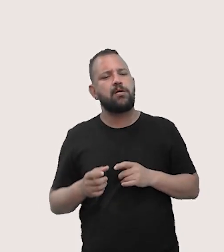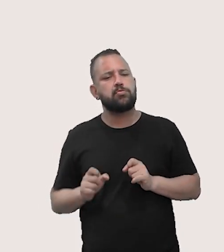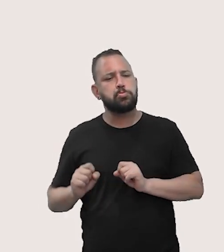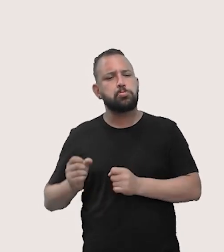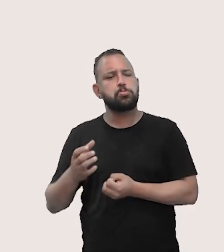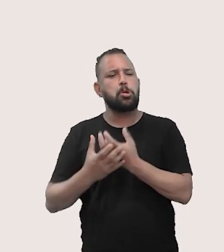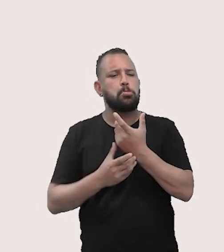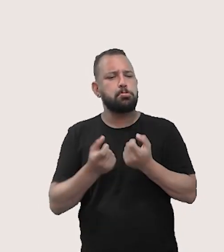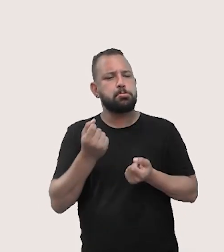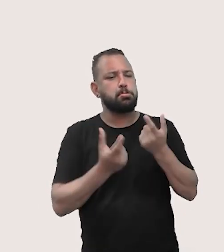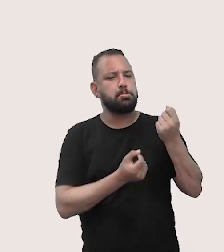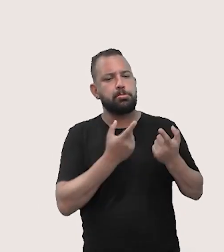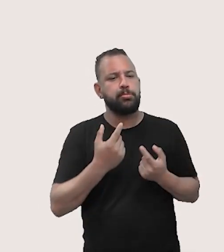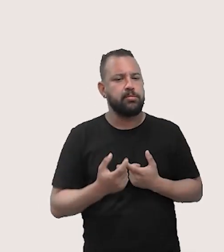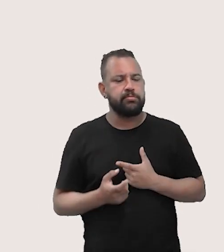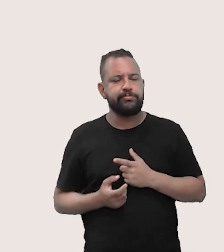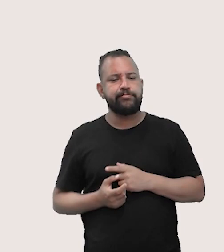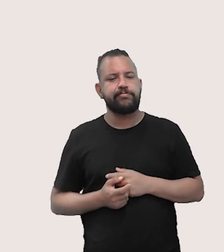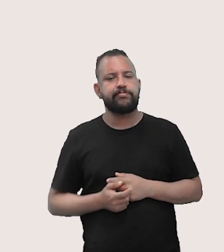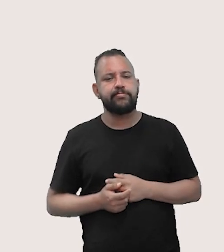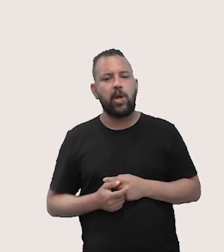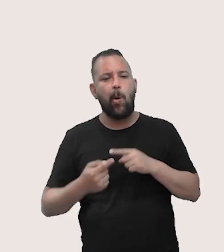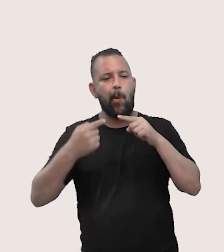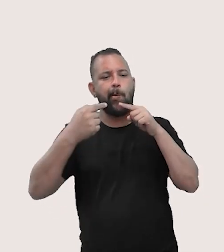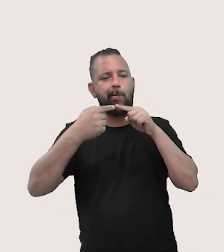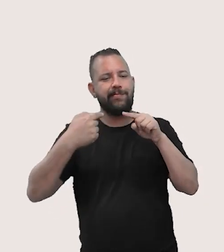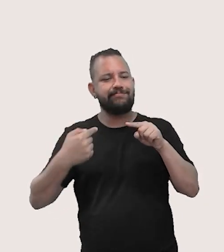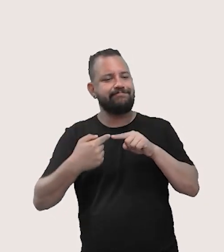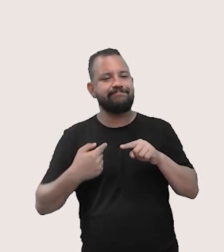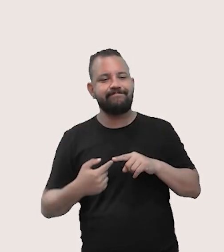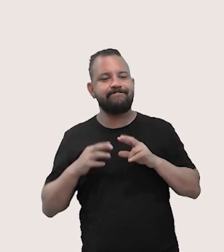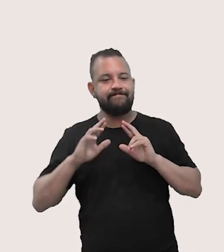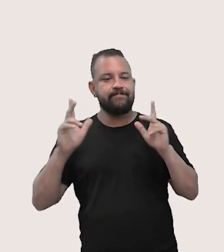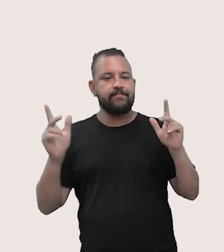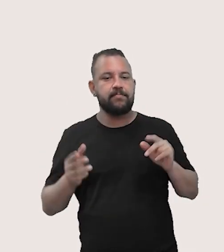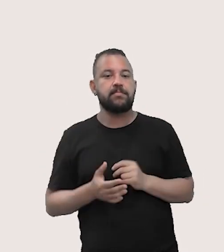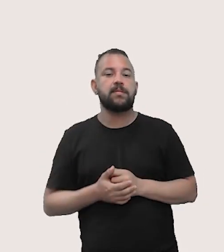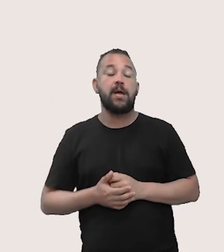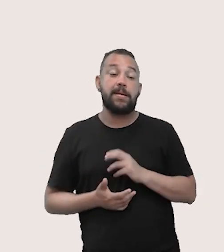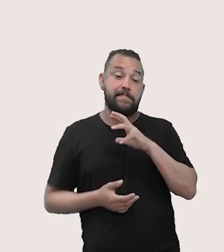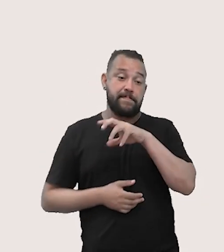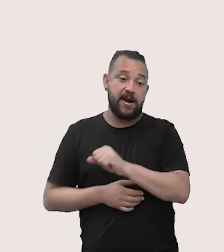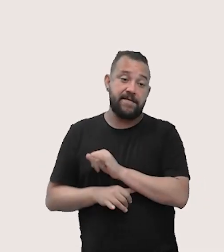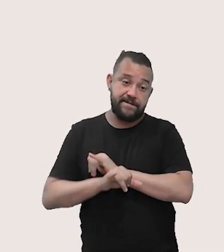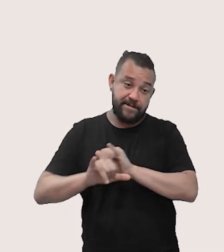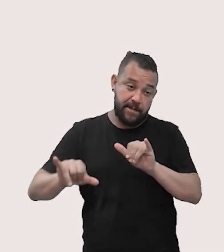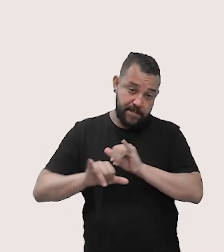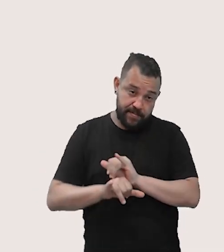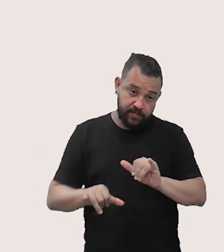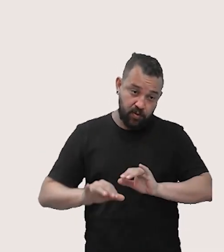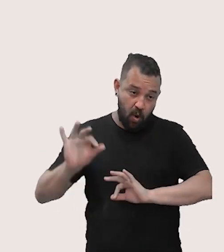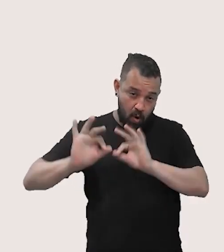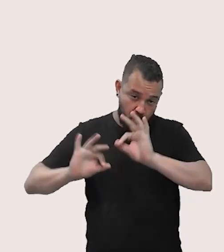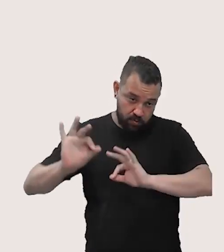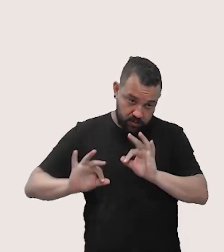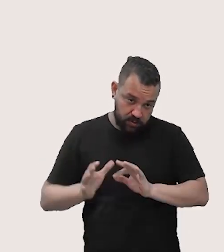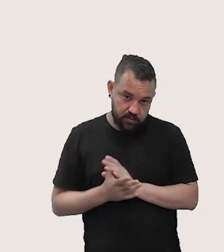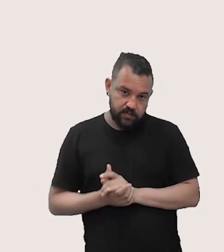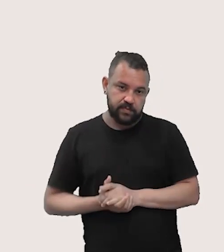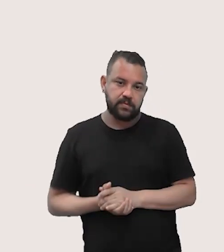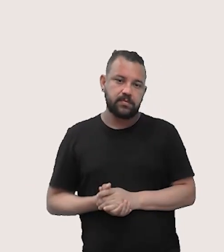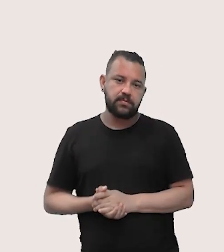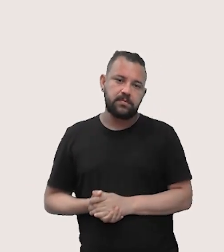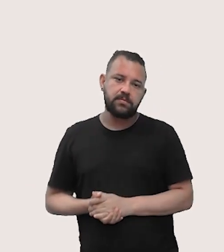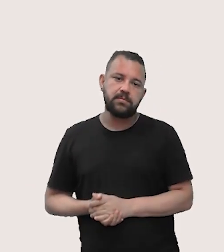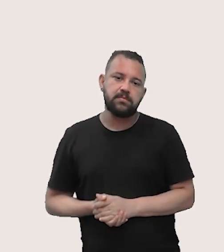informação. 27, 35, 28. E aí eu vou pegar essas informações e vou ordená-las em ordem crescente.